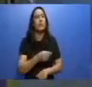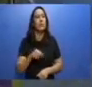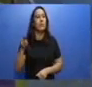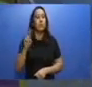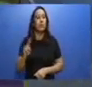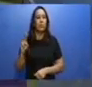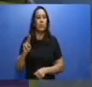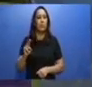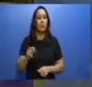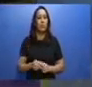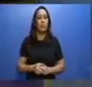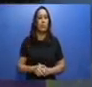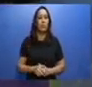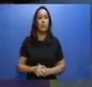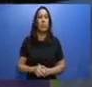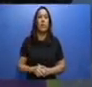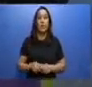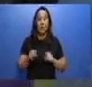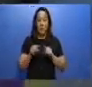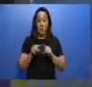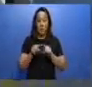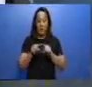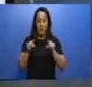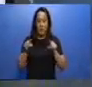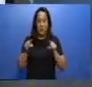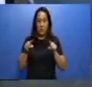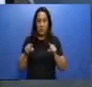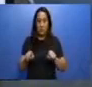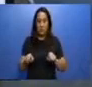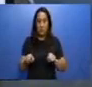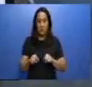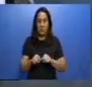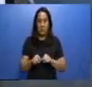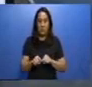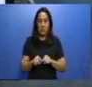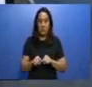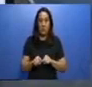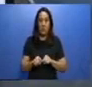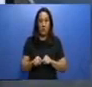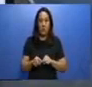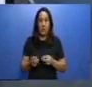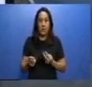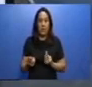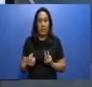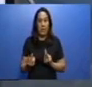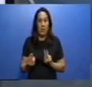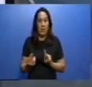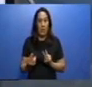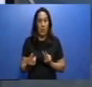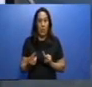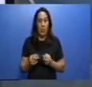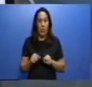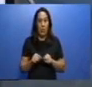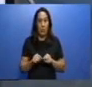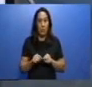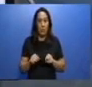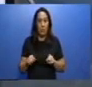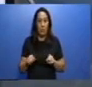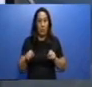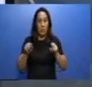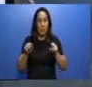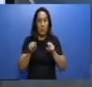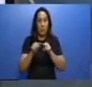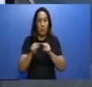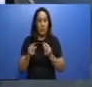é quadrado, gente, presta atenção nessa dica. O mesmo tanto de pontinhos eu tenho que fazer de todos